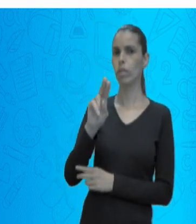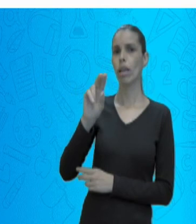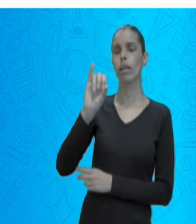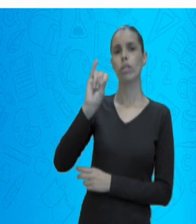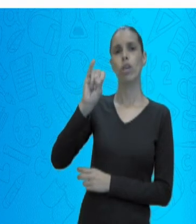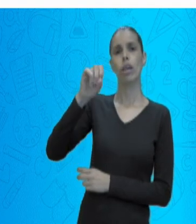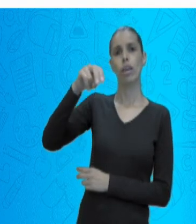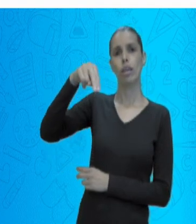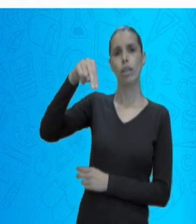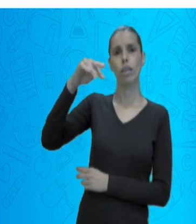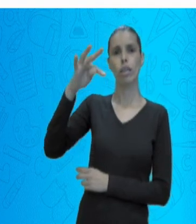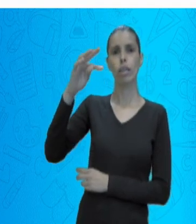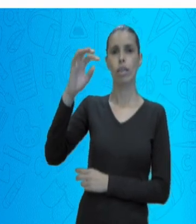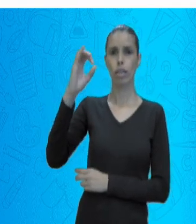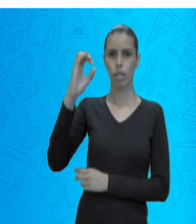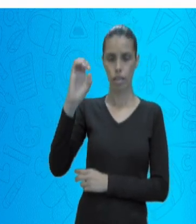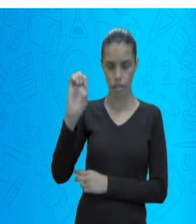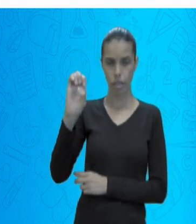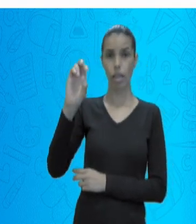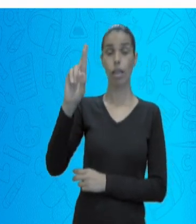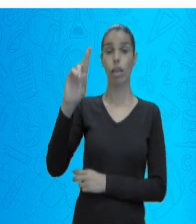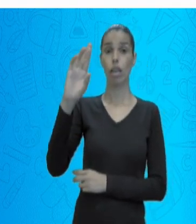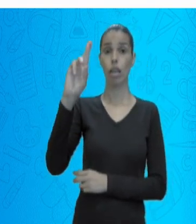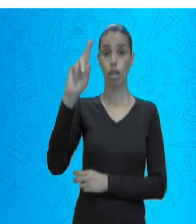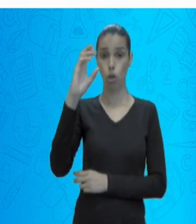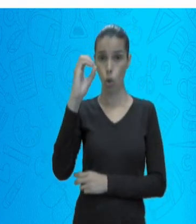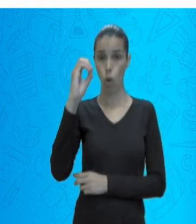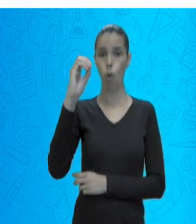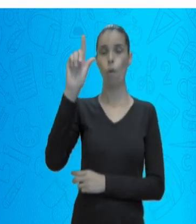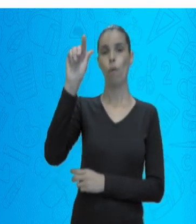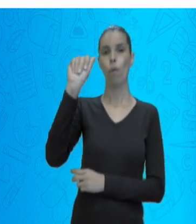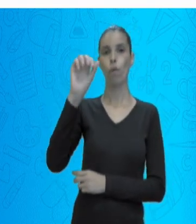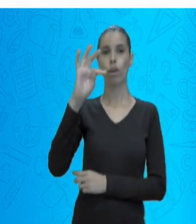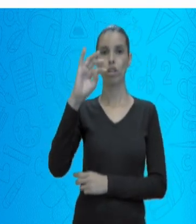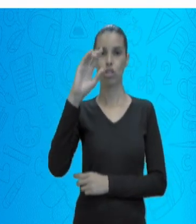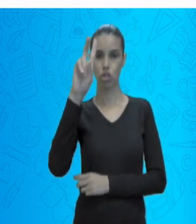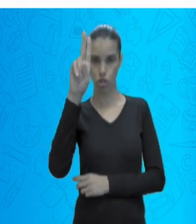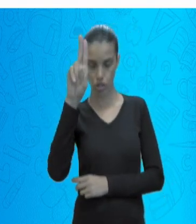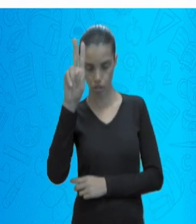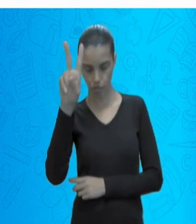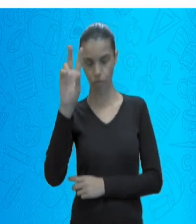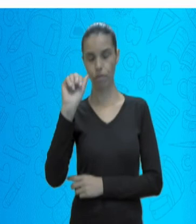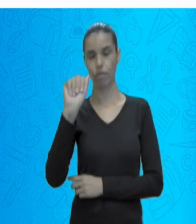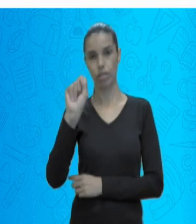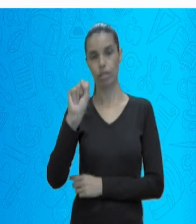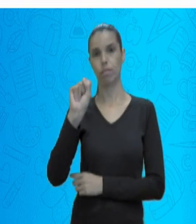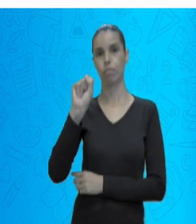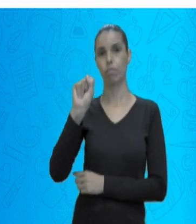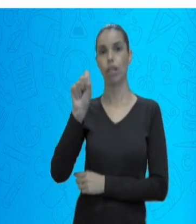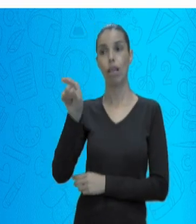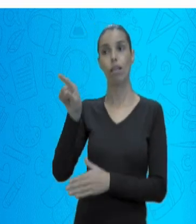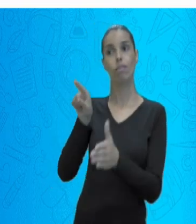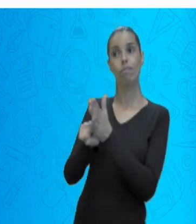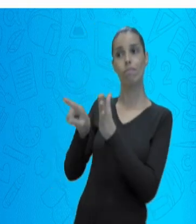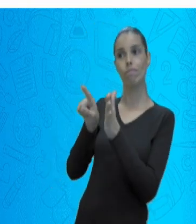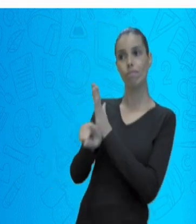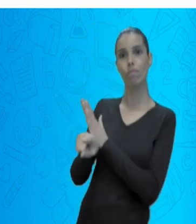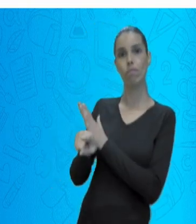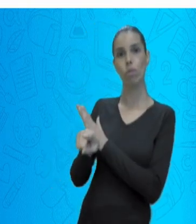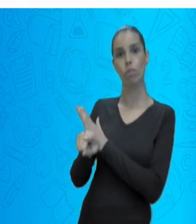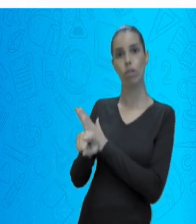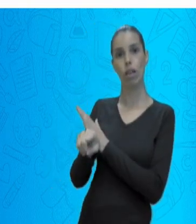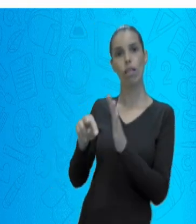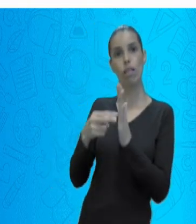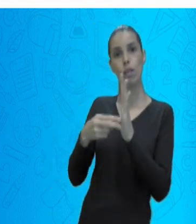interrogativas. Elas estão interrogando, procurando saber o que, fazendo algumas perguntas. Então, olha lá,